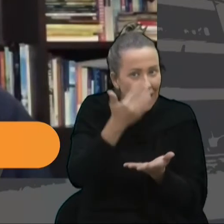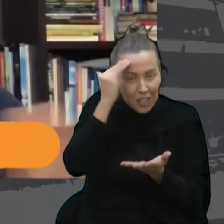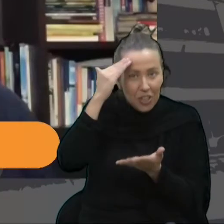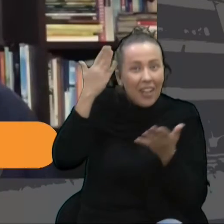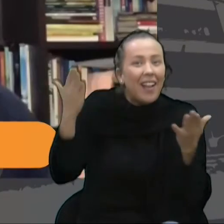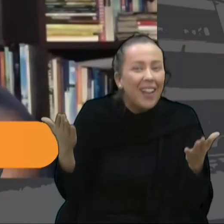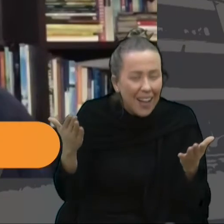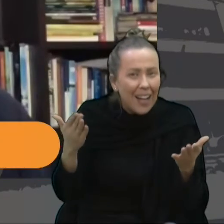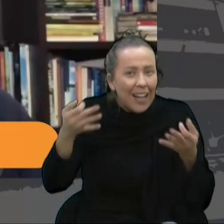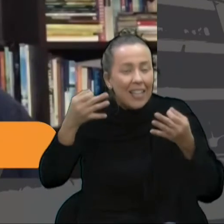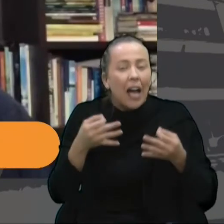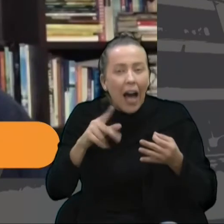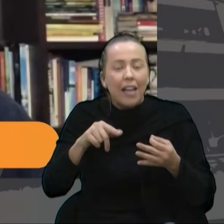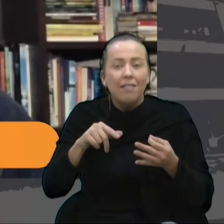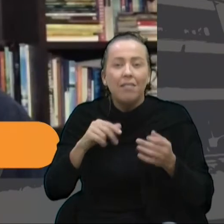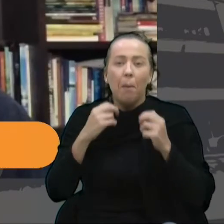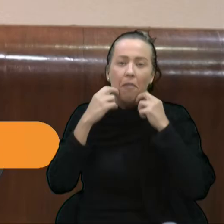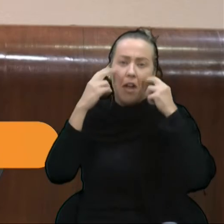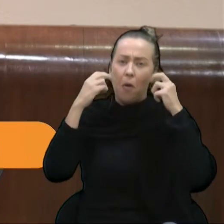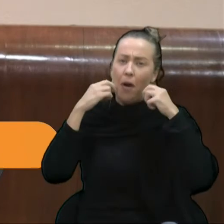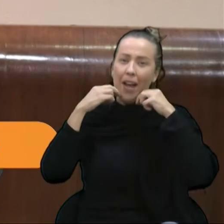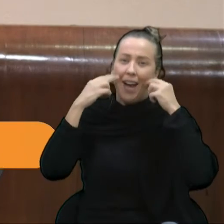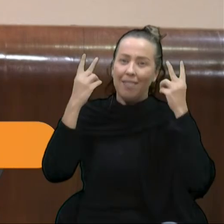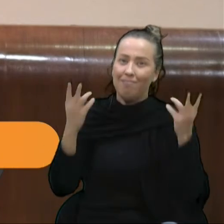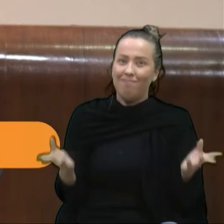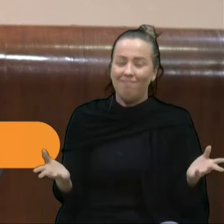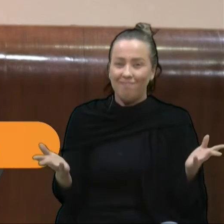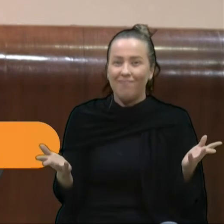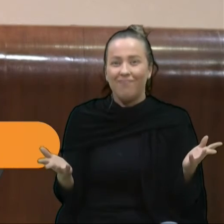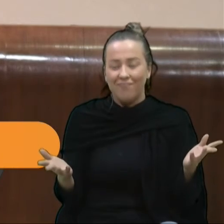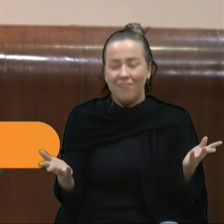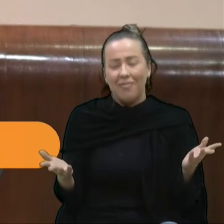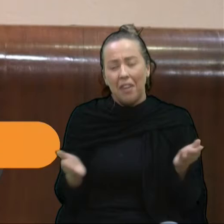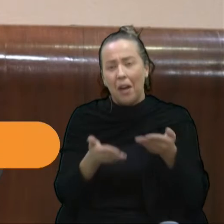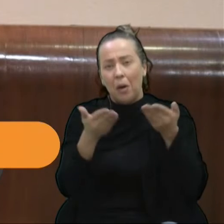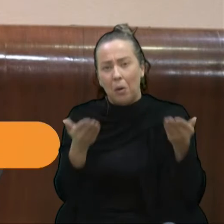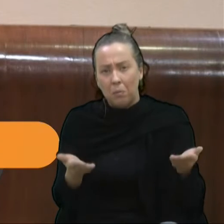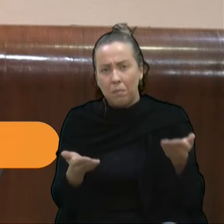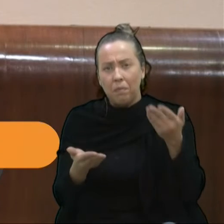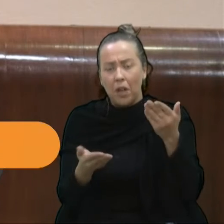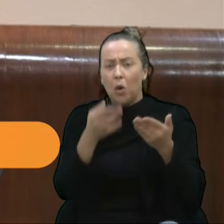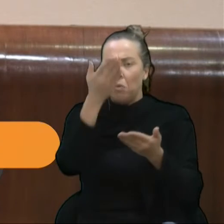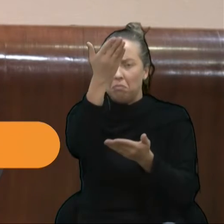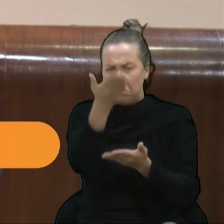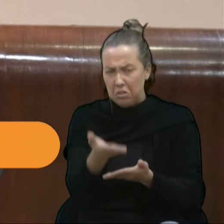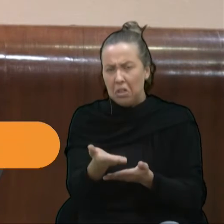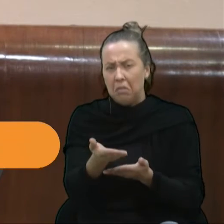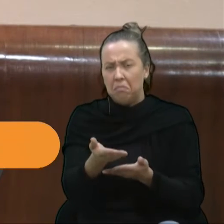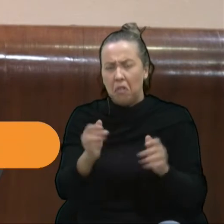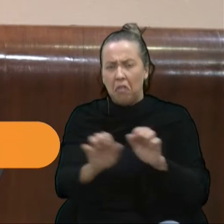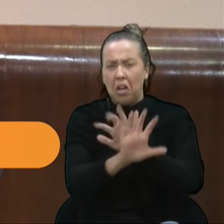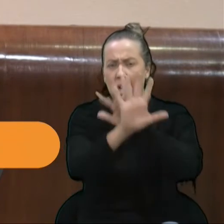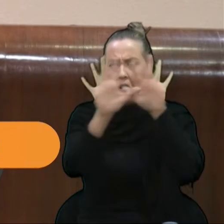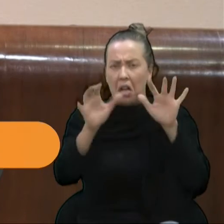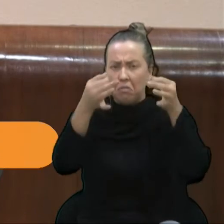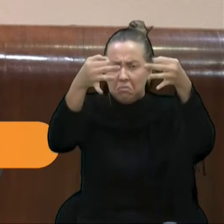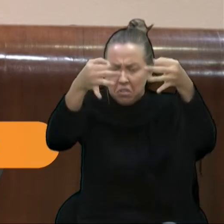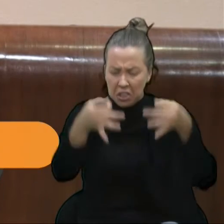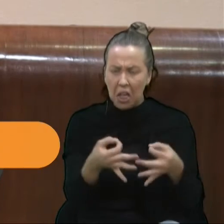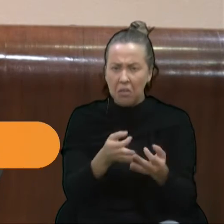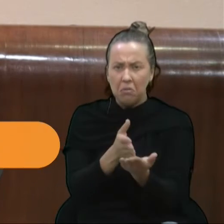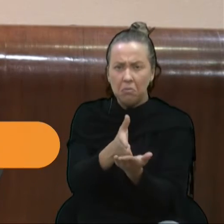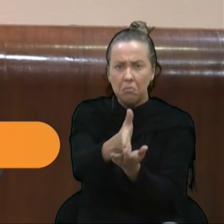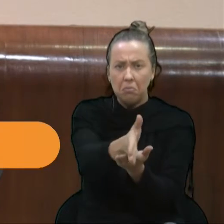aí dá vexame. Alexandre, você foi muito correto em situações em que manteve